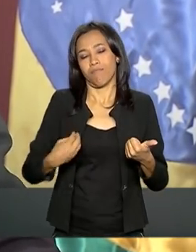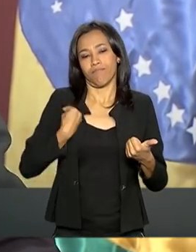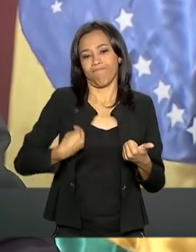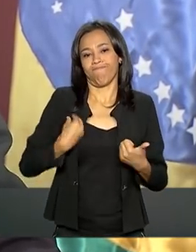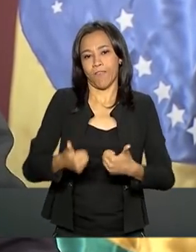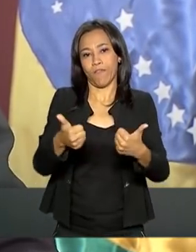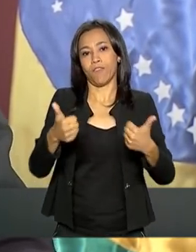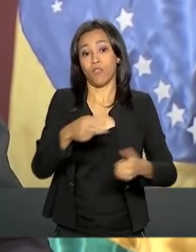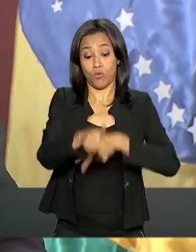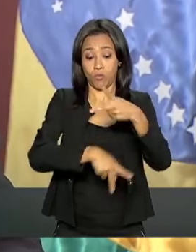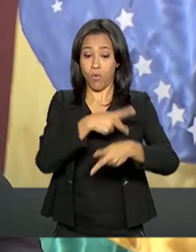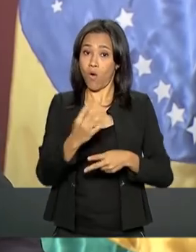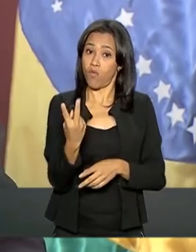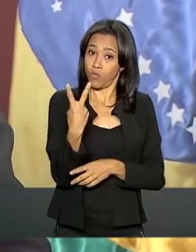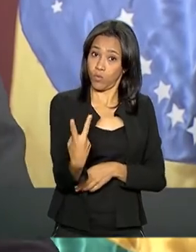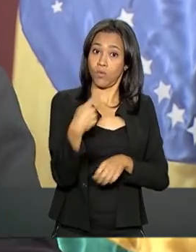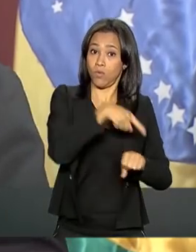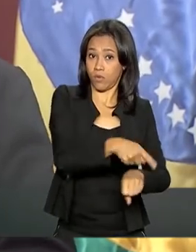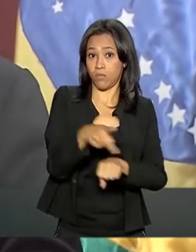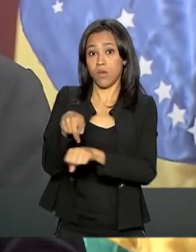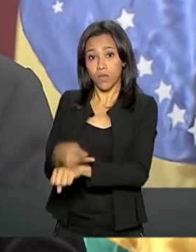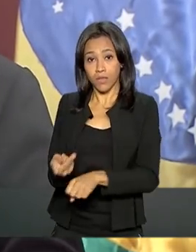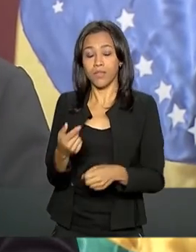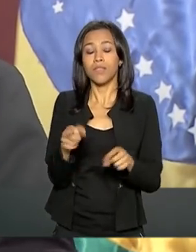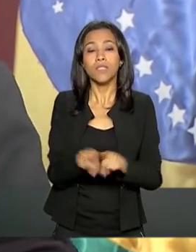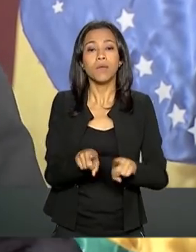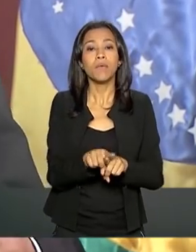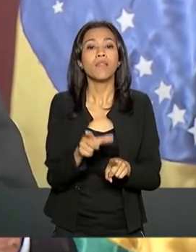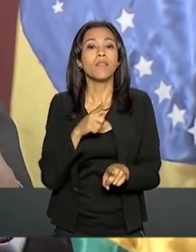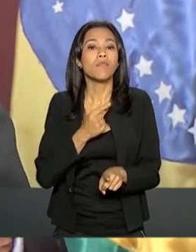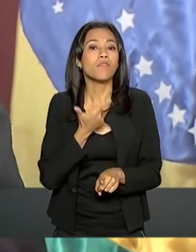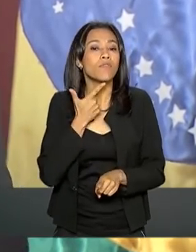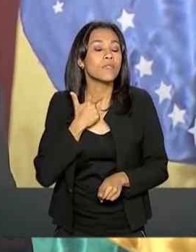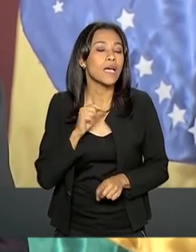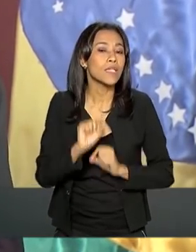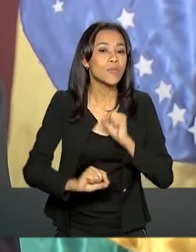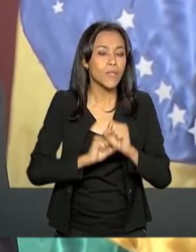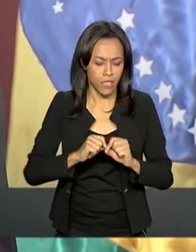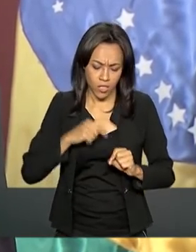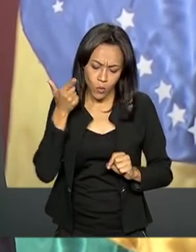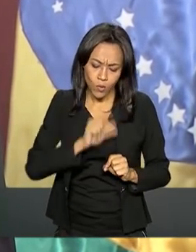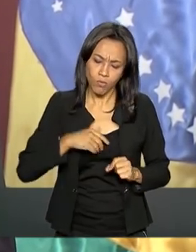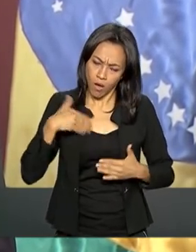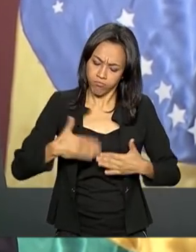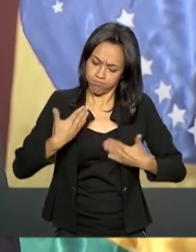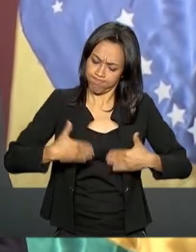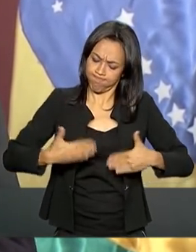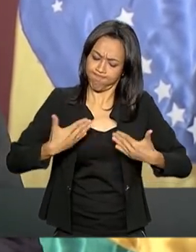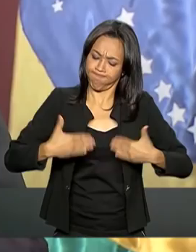E também nós temos a grande vontade de poder avançar